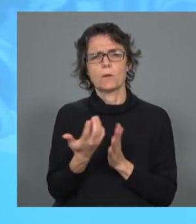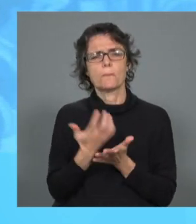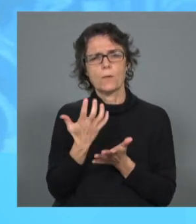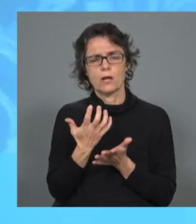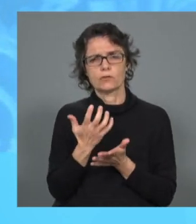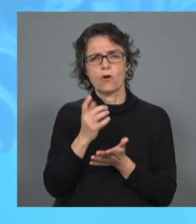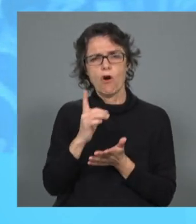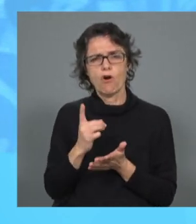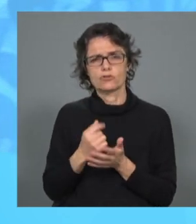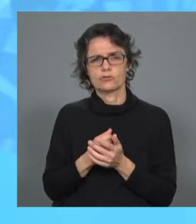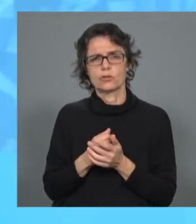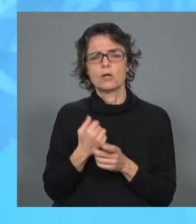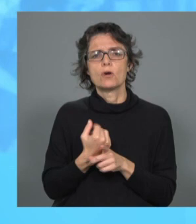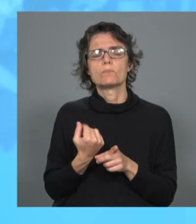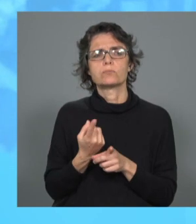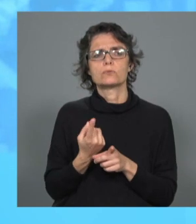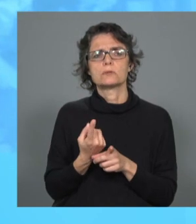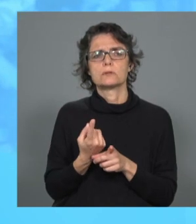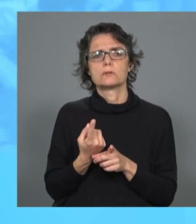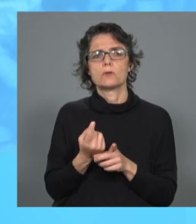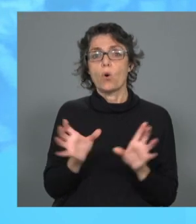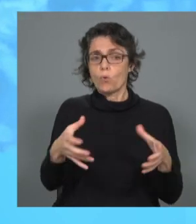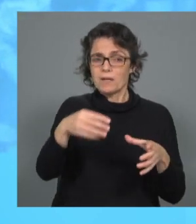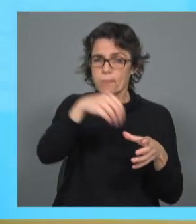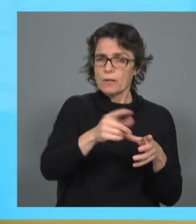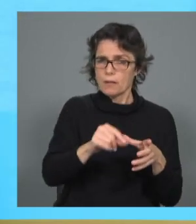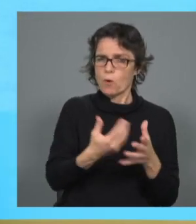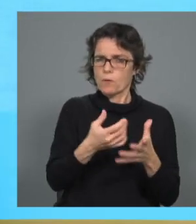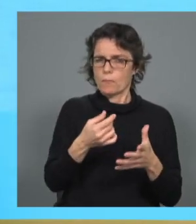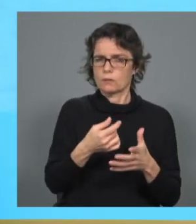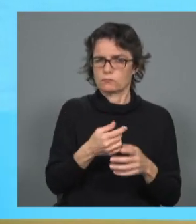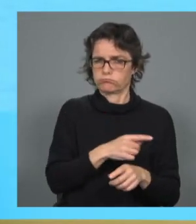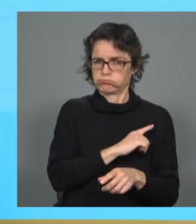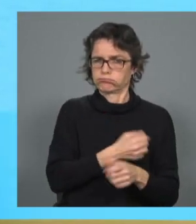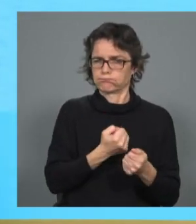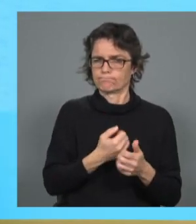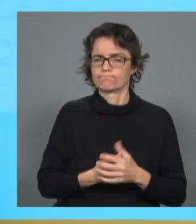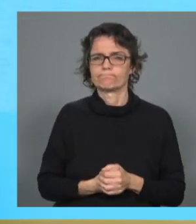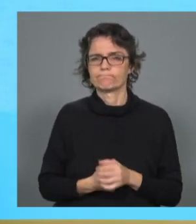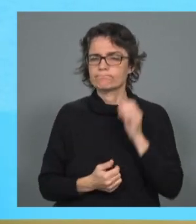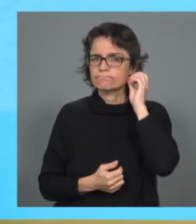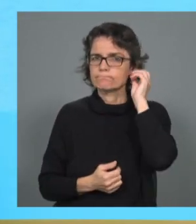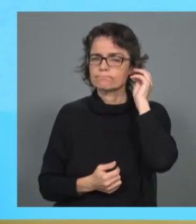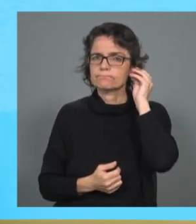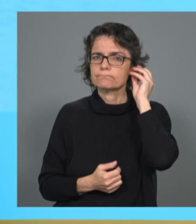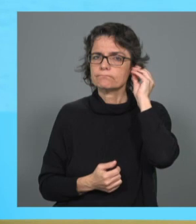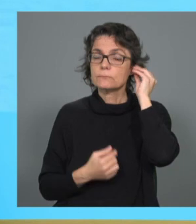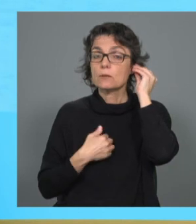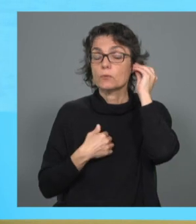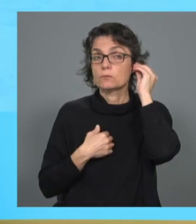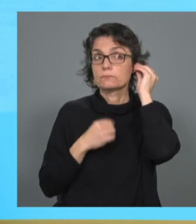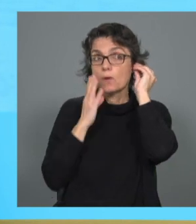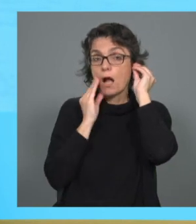comunidade? Que impacto tem na própria comunidade? Olha, eu acho